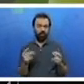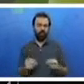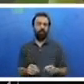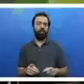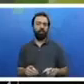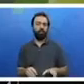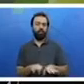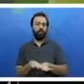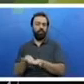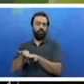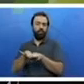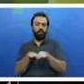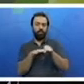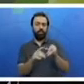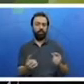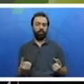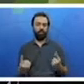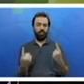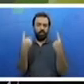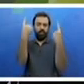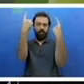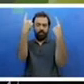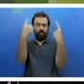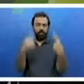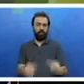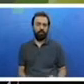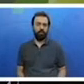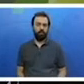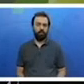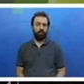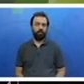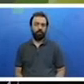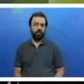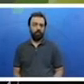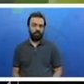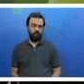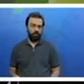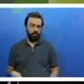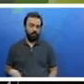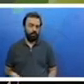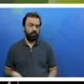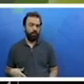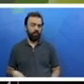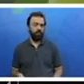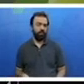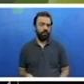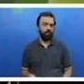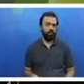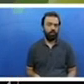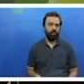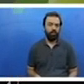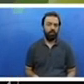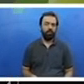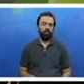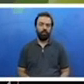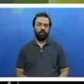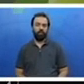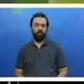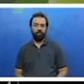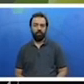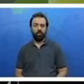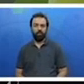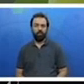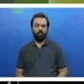diretamente proporcionais. Ela pode ser diretamente proporcional e inversamente proporcional ao mesmo tempo.